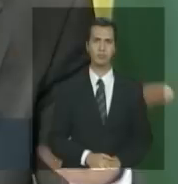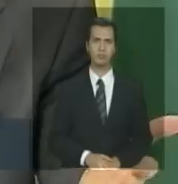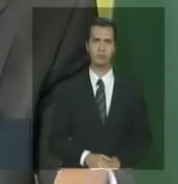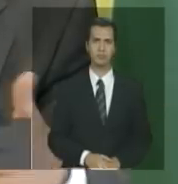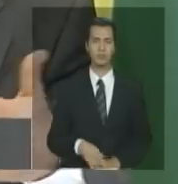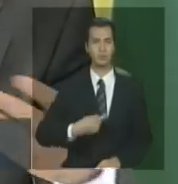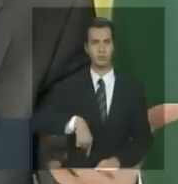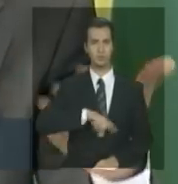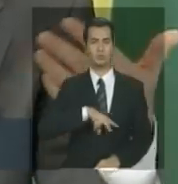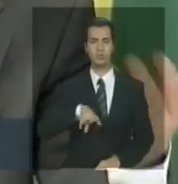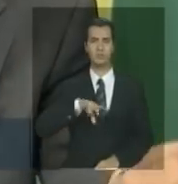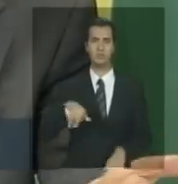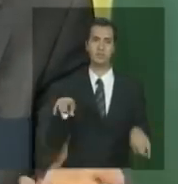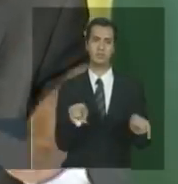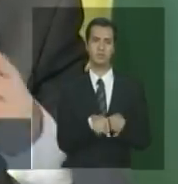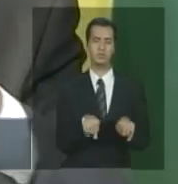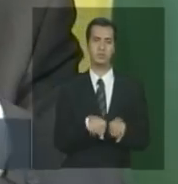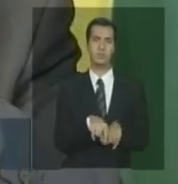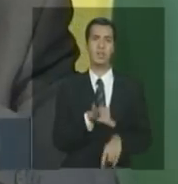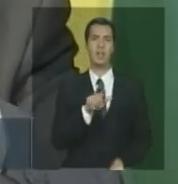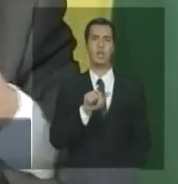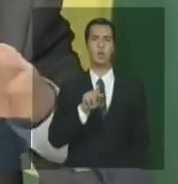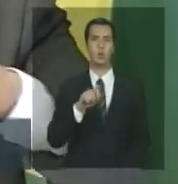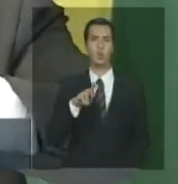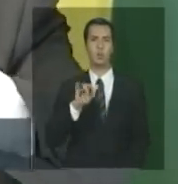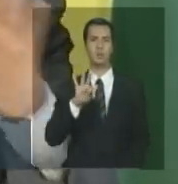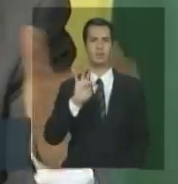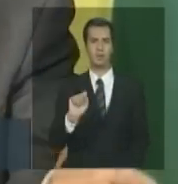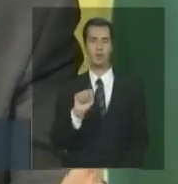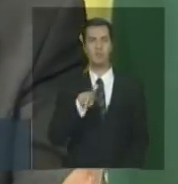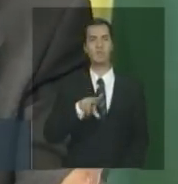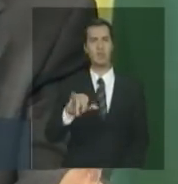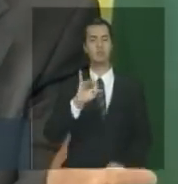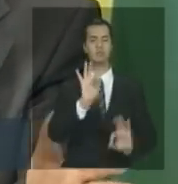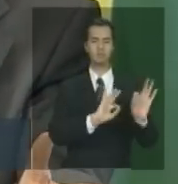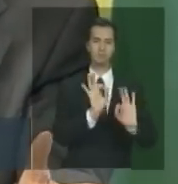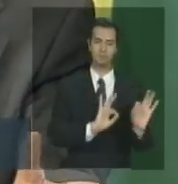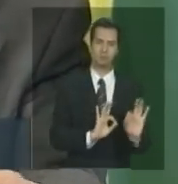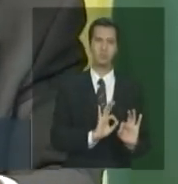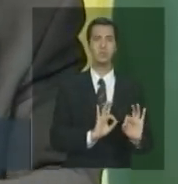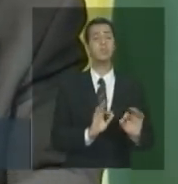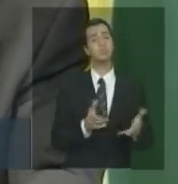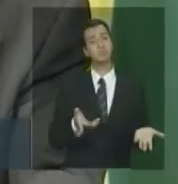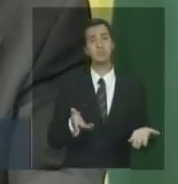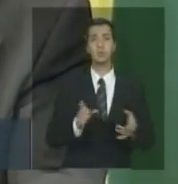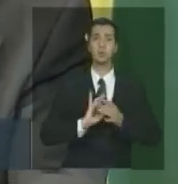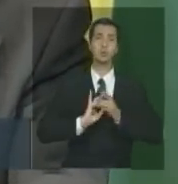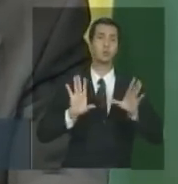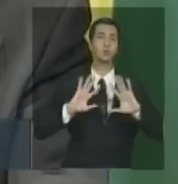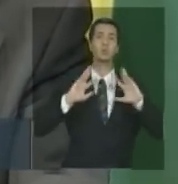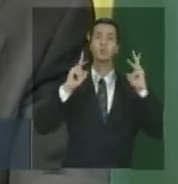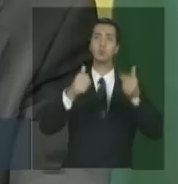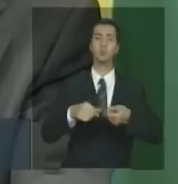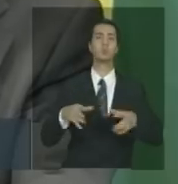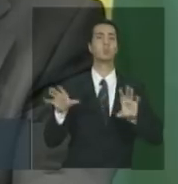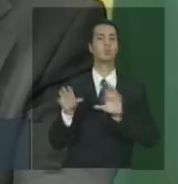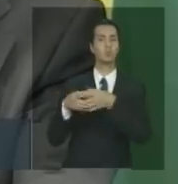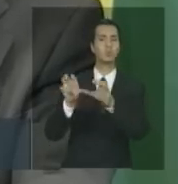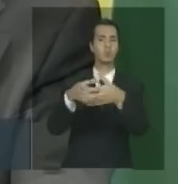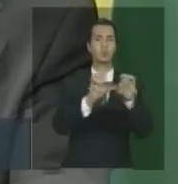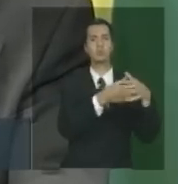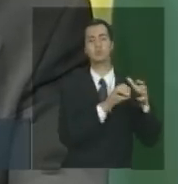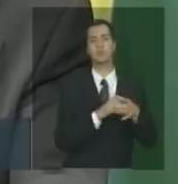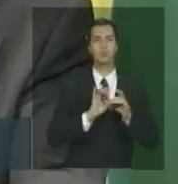E nós vamos mexer na alíquota de modo a favorecer. Então, estamos abertos para todos os setores industriais. Vamos começar